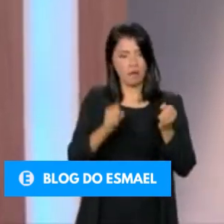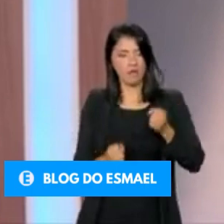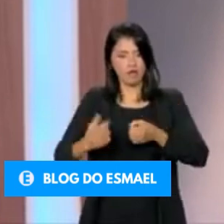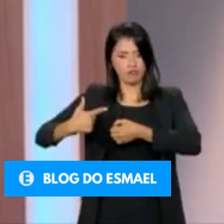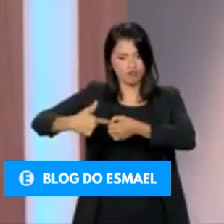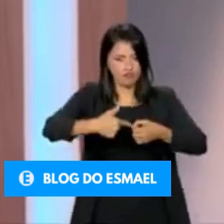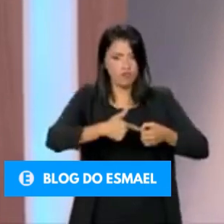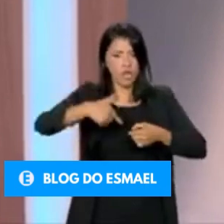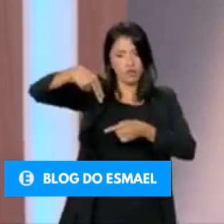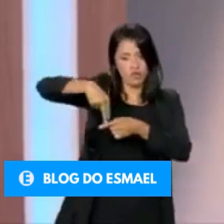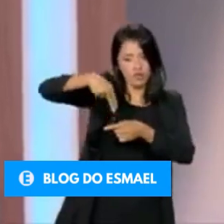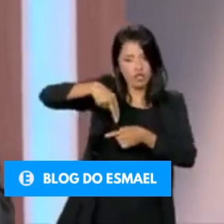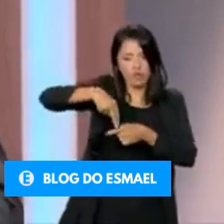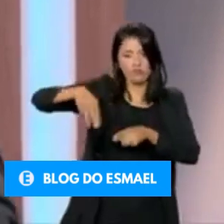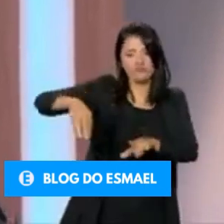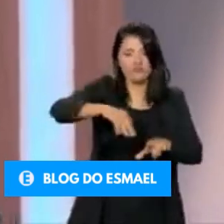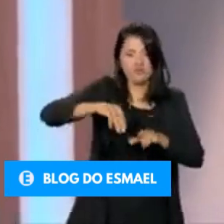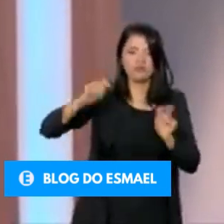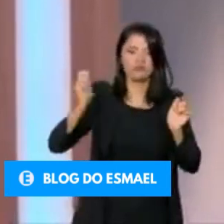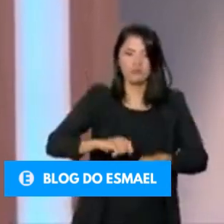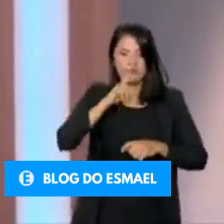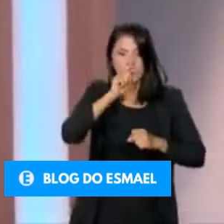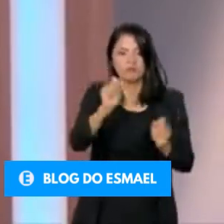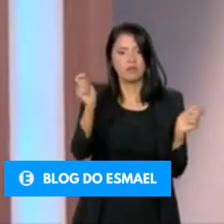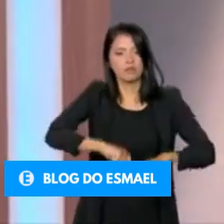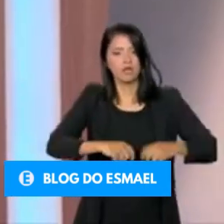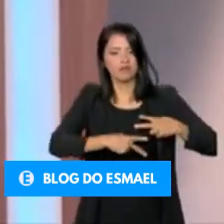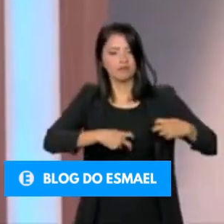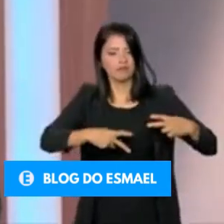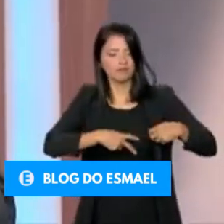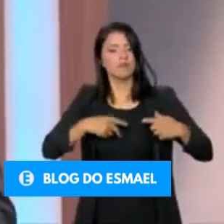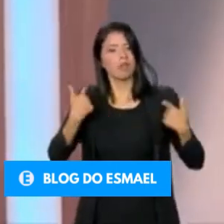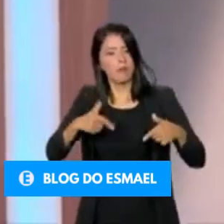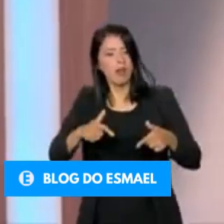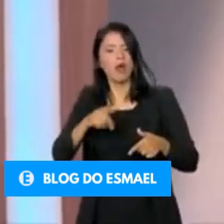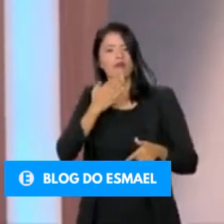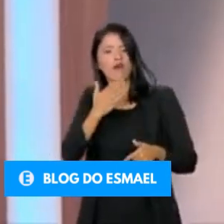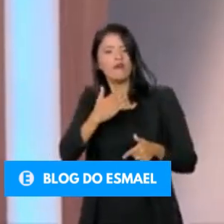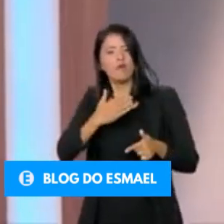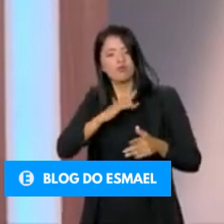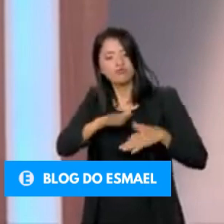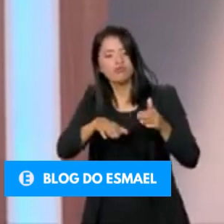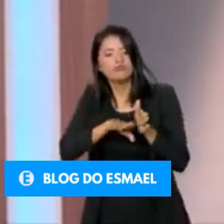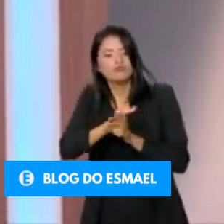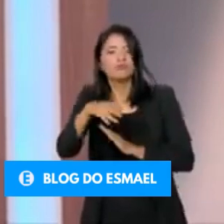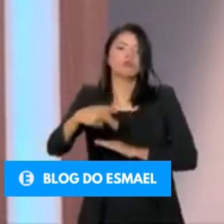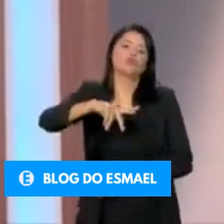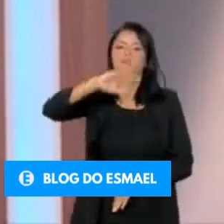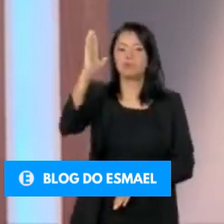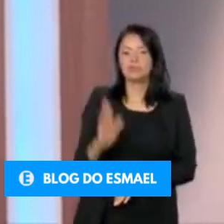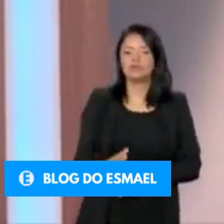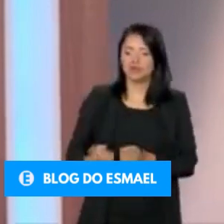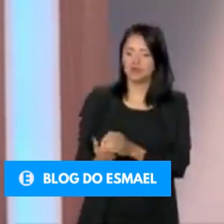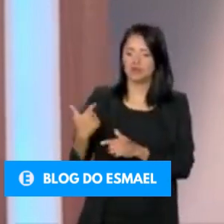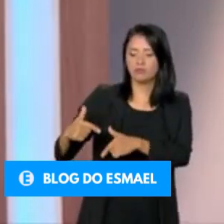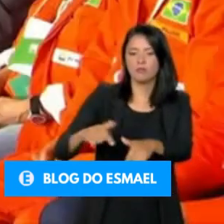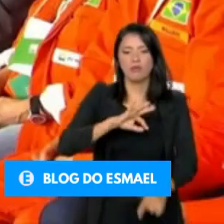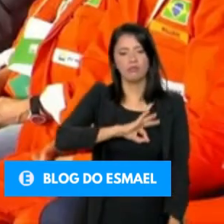Araucária Nitrogenados, reforça a capacidade da Petrobras de atuar pelo crescimento do país, pela geração de emprego e de